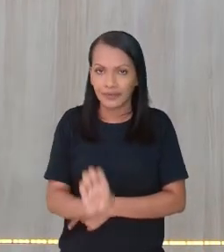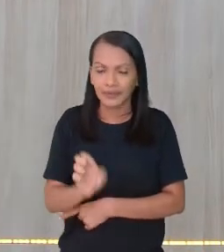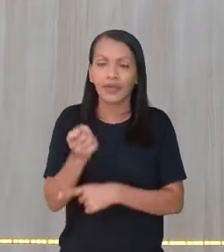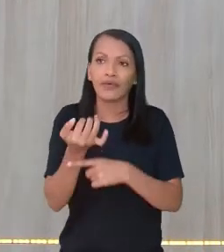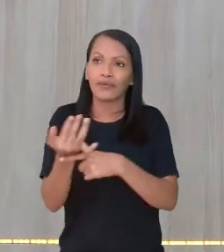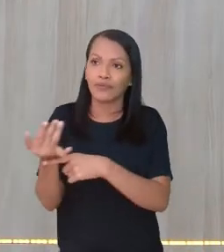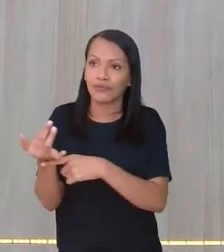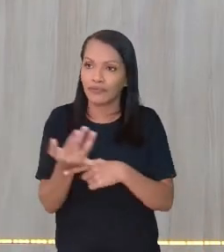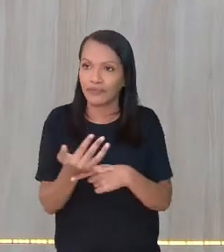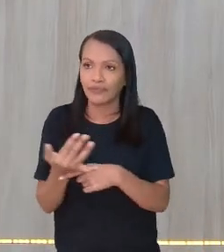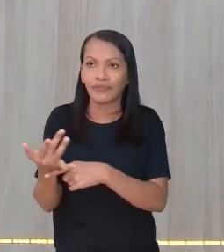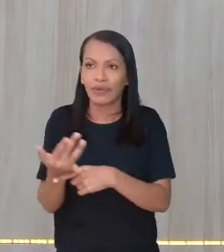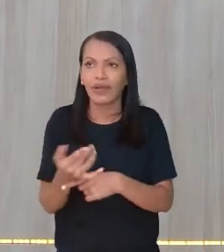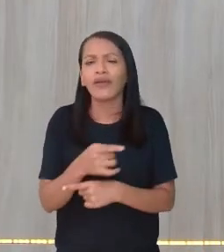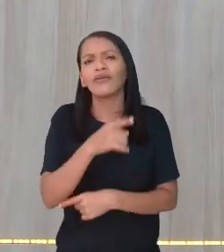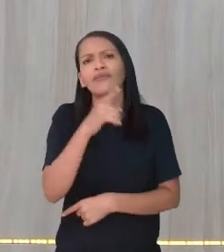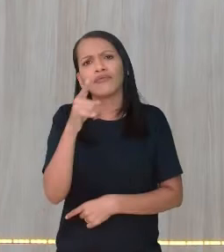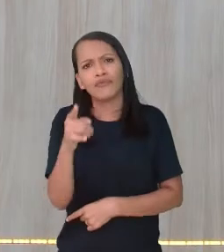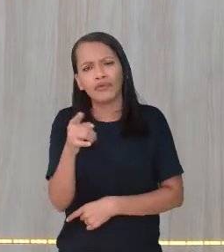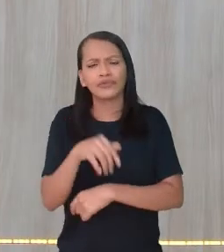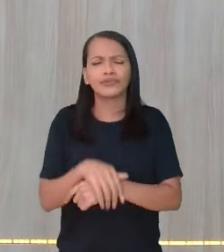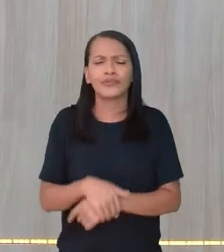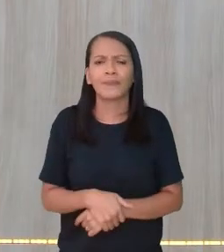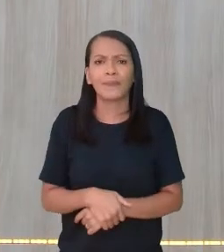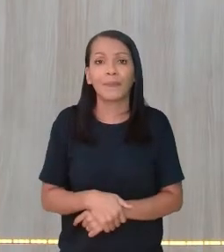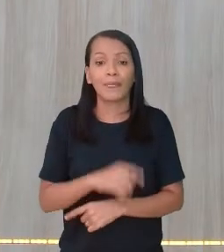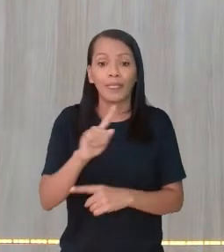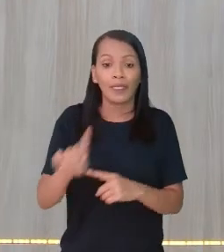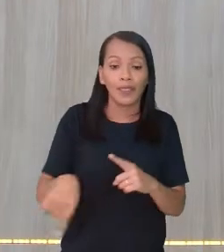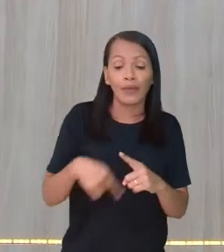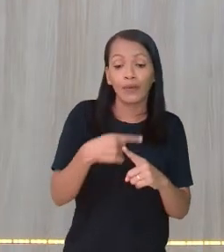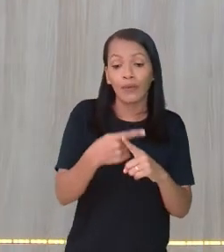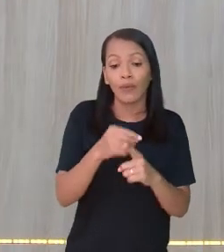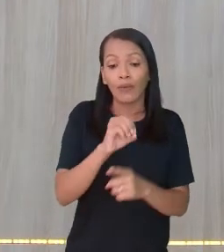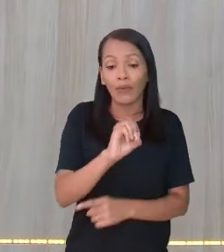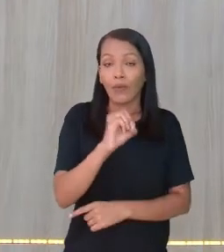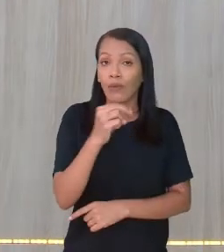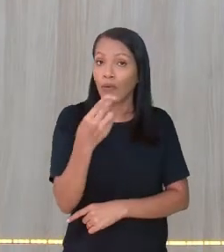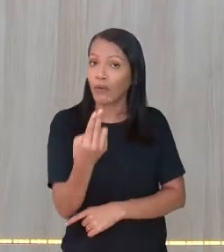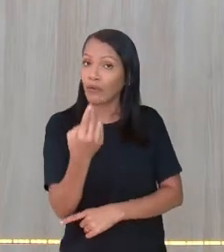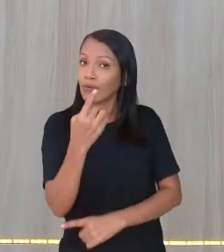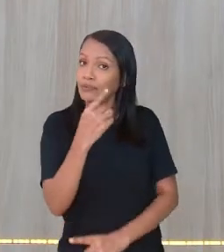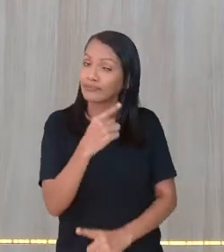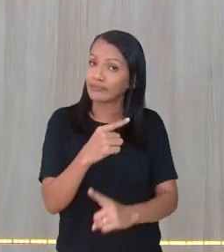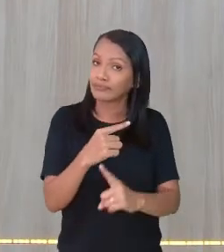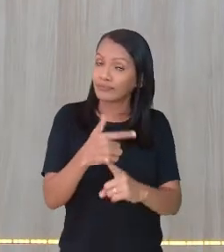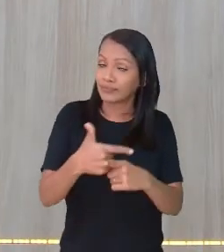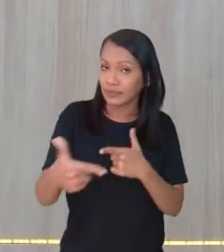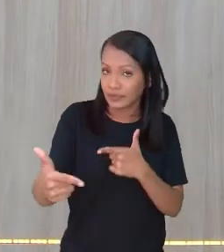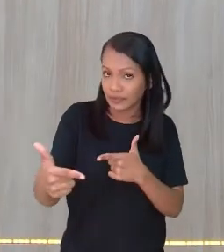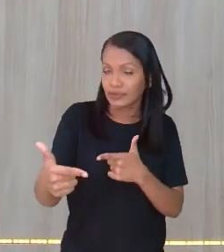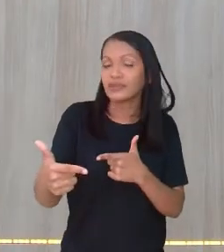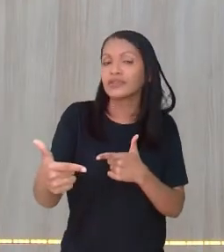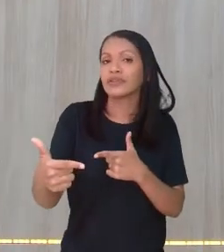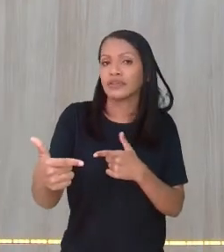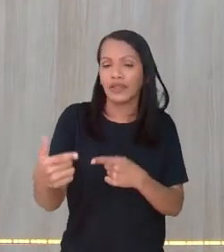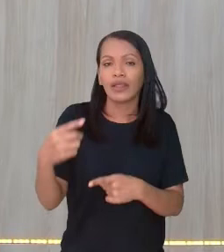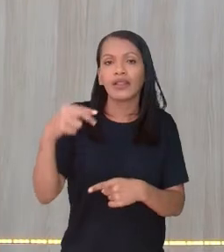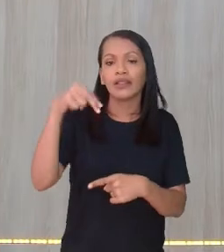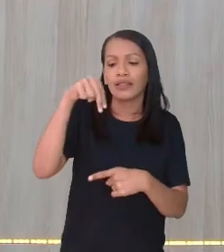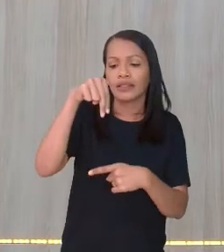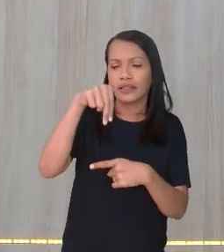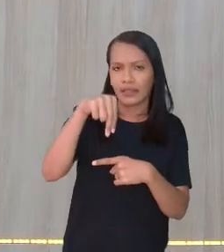dada? Basta você multiplicar ou dividir, tá, tanto o numerador quanto o denominador